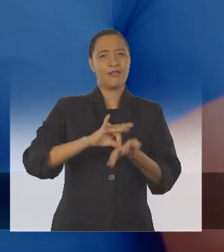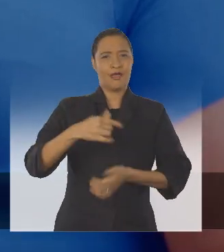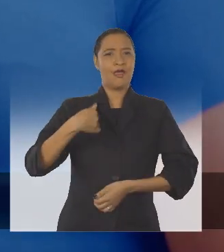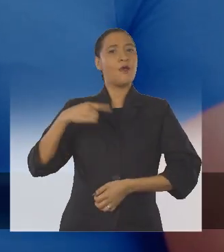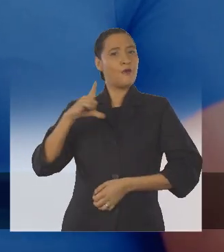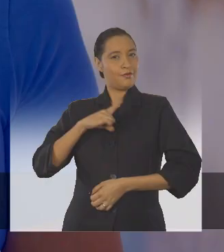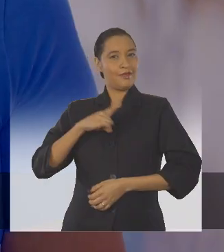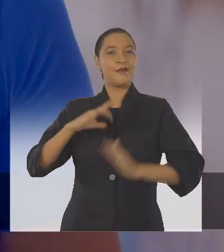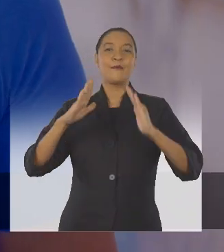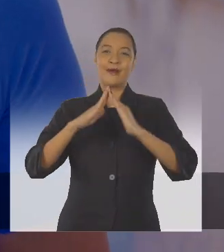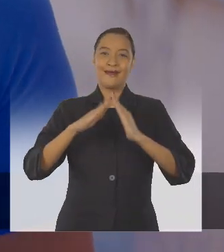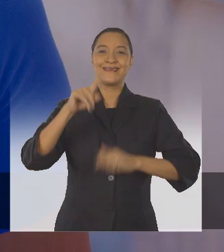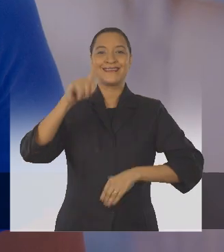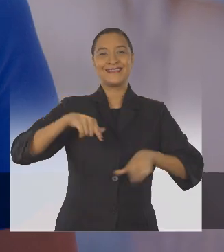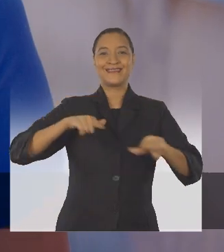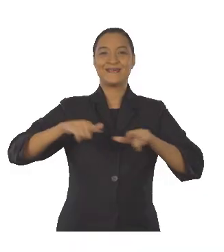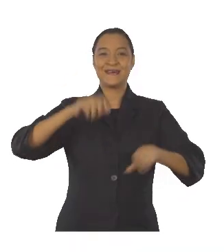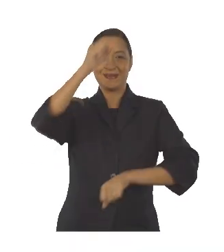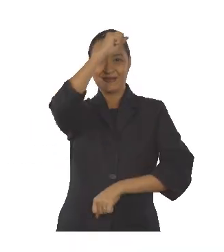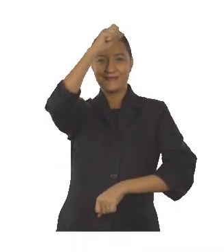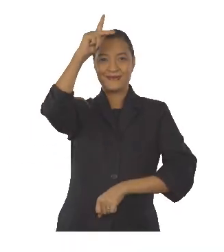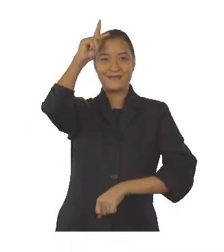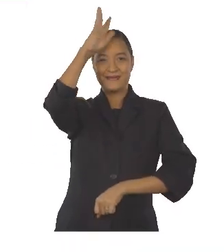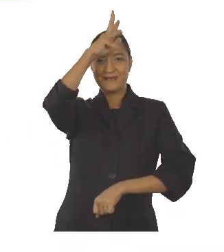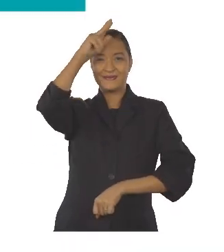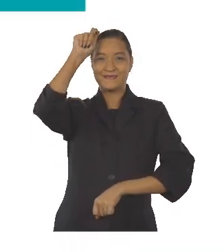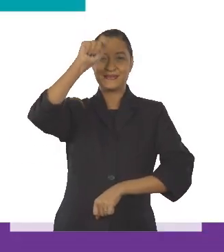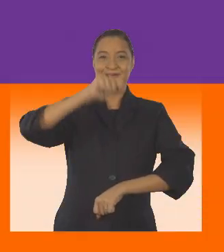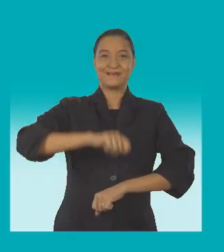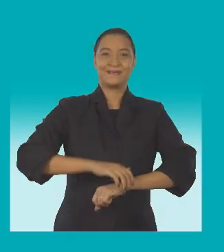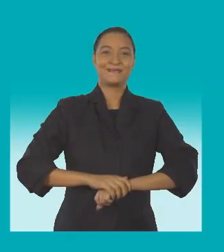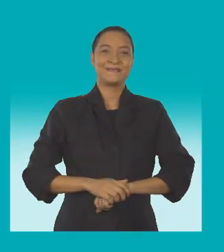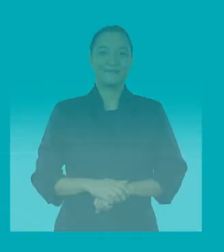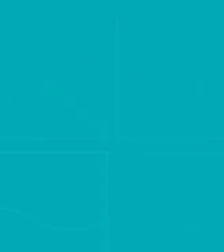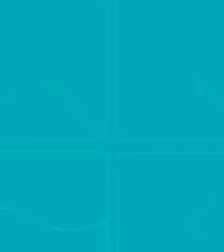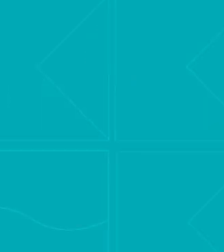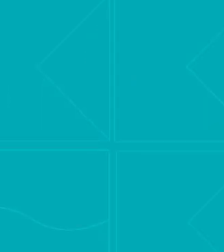realizado. Agora eu tenho uma casa. É trabalho da Prefeitura. Prefeitura de Manaus.